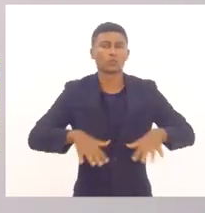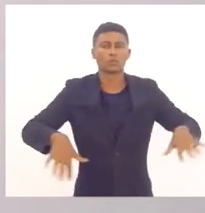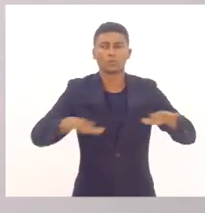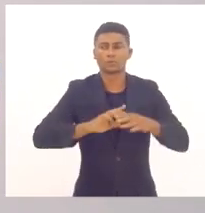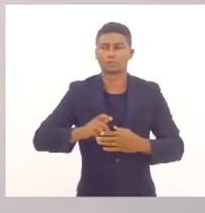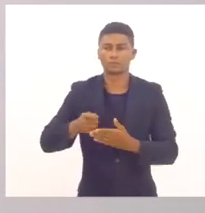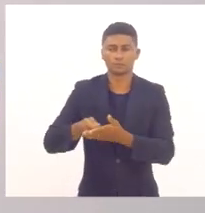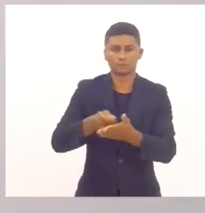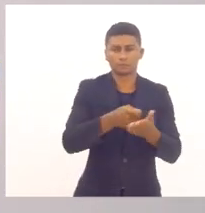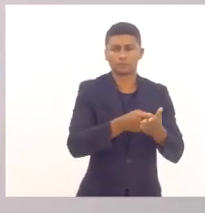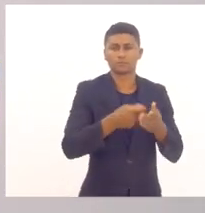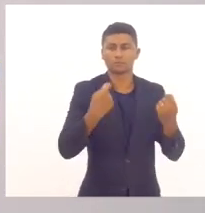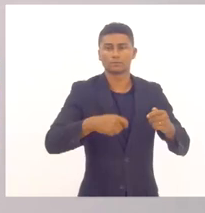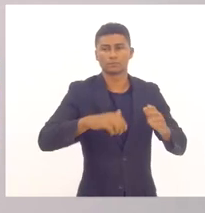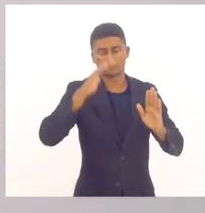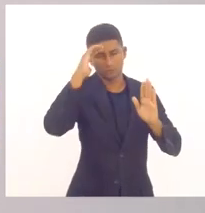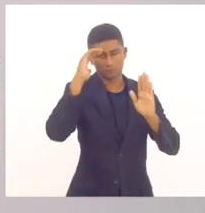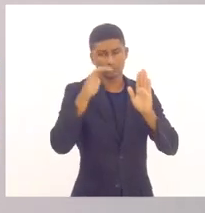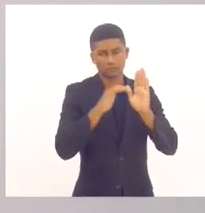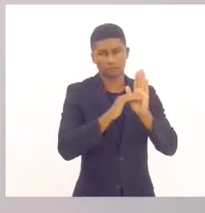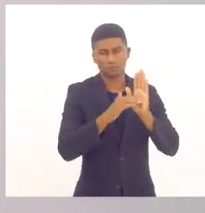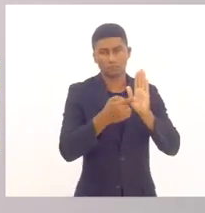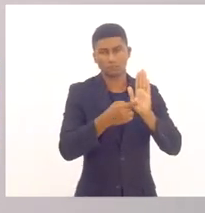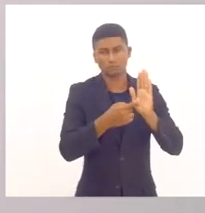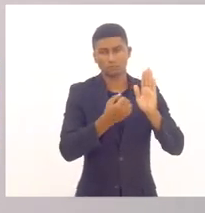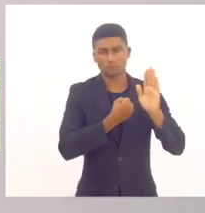de acordo com a lei 3008/98. Essa lei